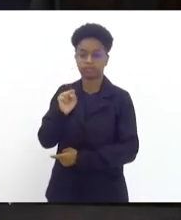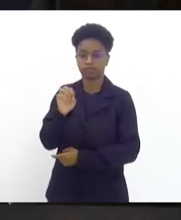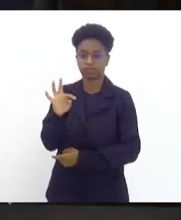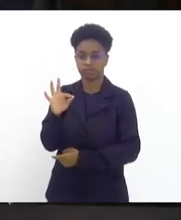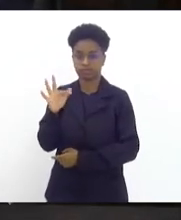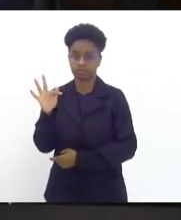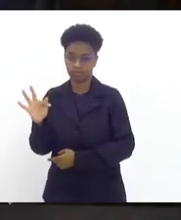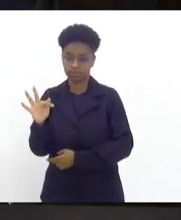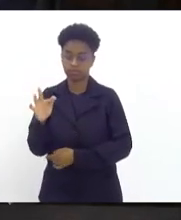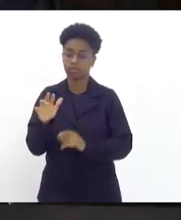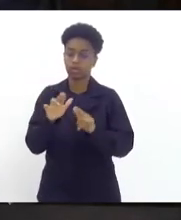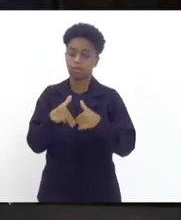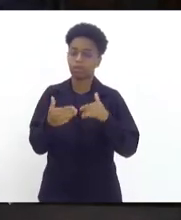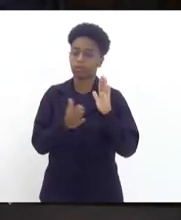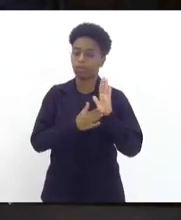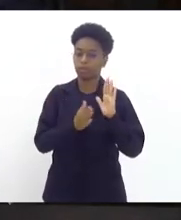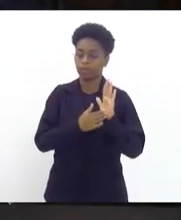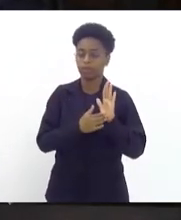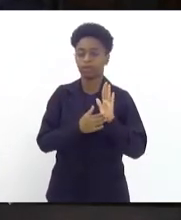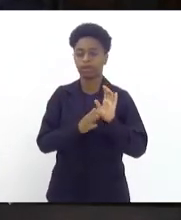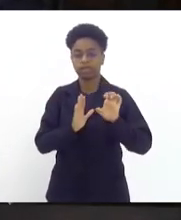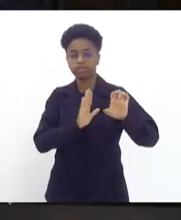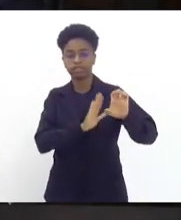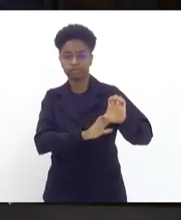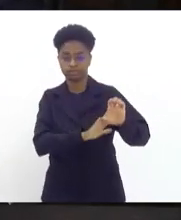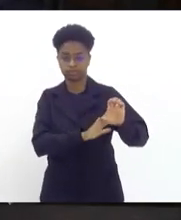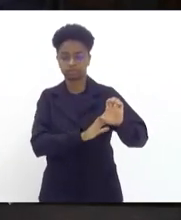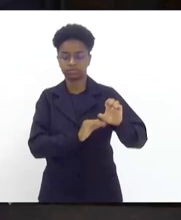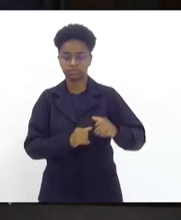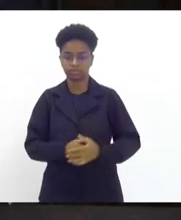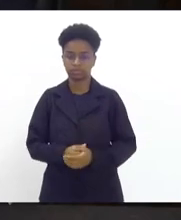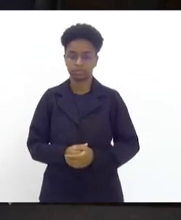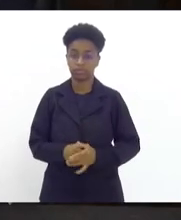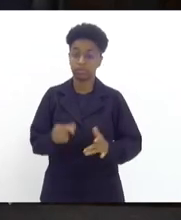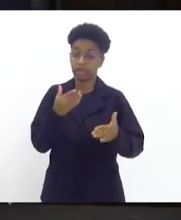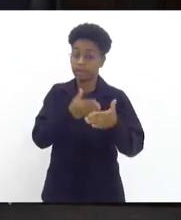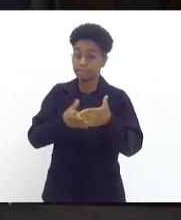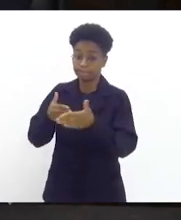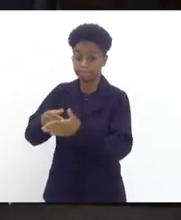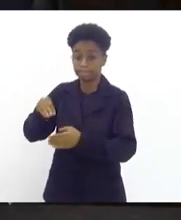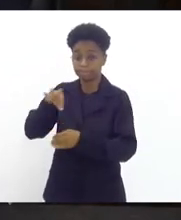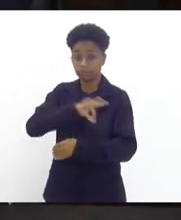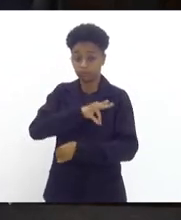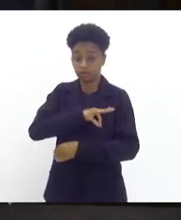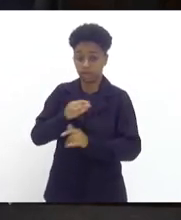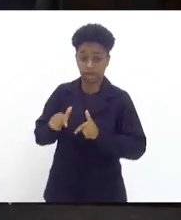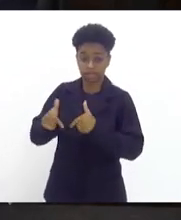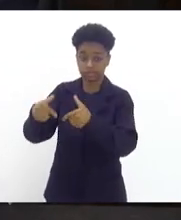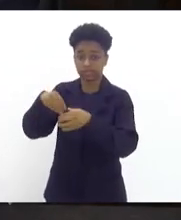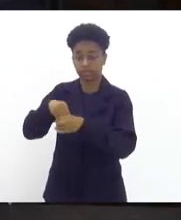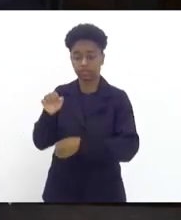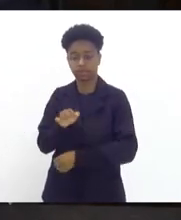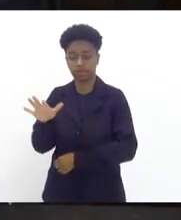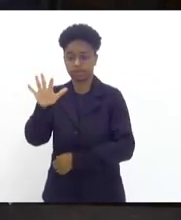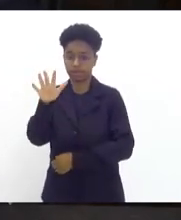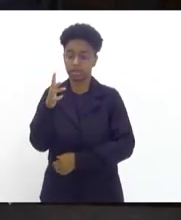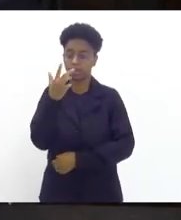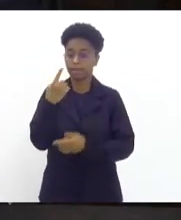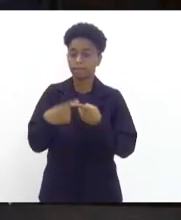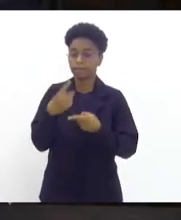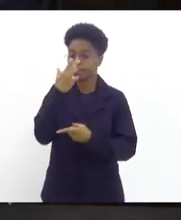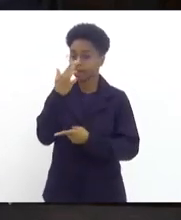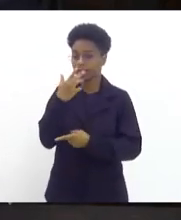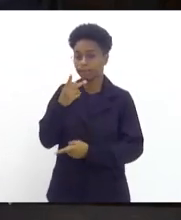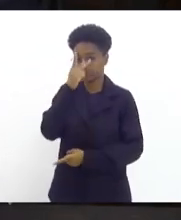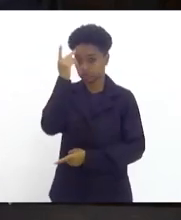fruto de uma proposição de um partido de esquerda impede a polícia militar de atuar nas favelas como se as pessoas de